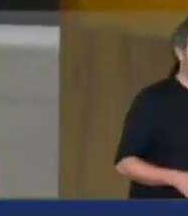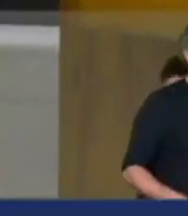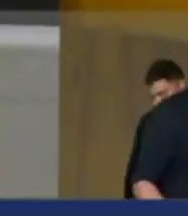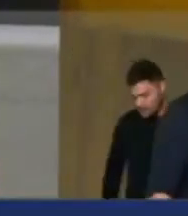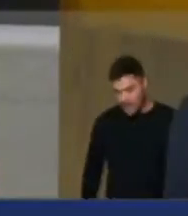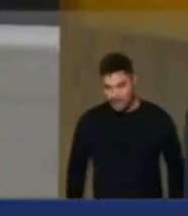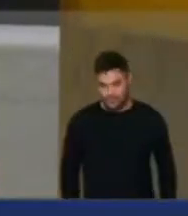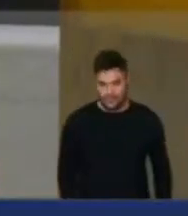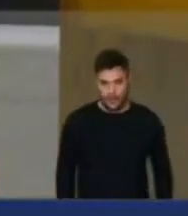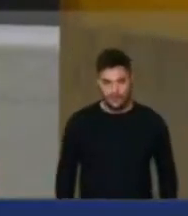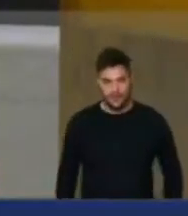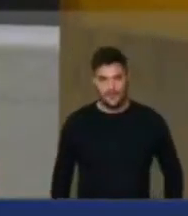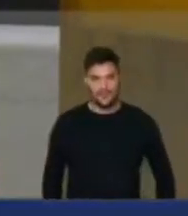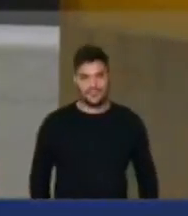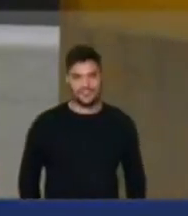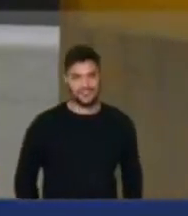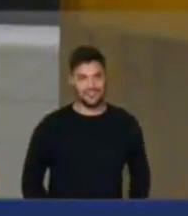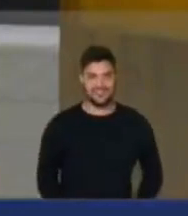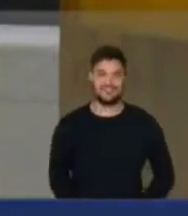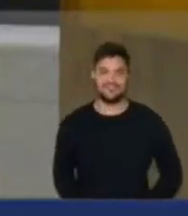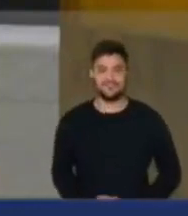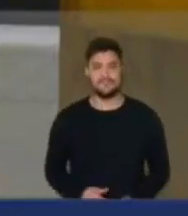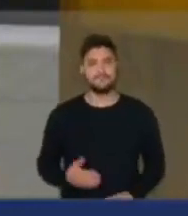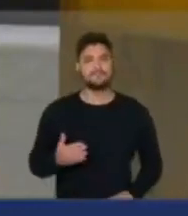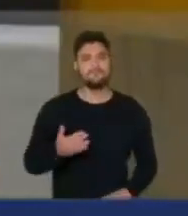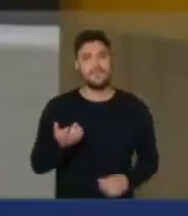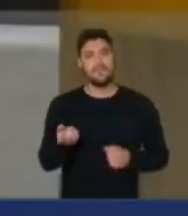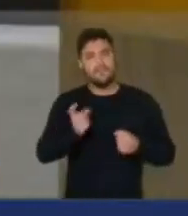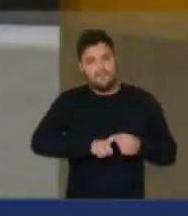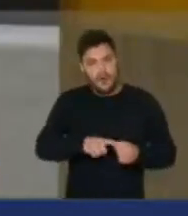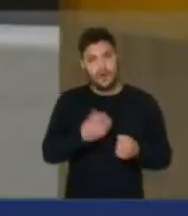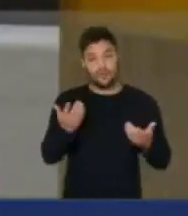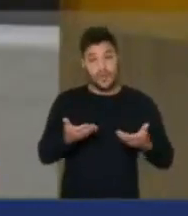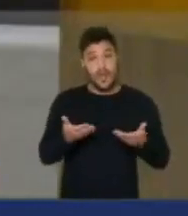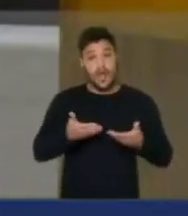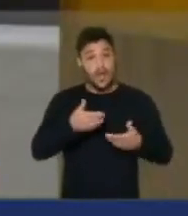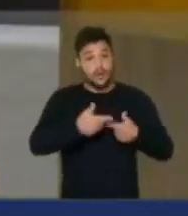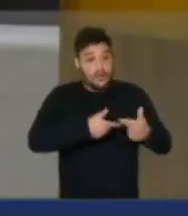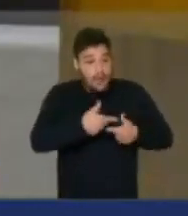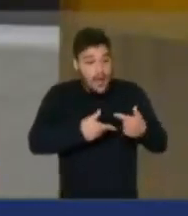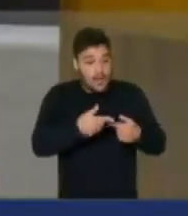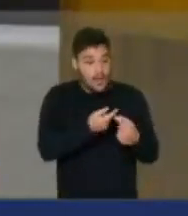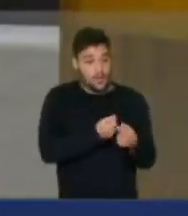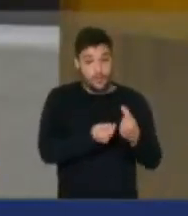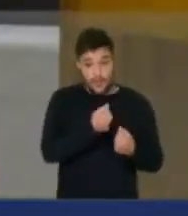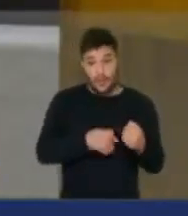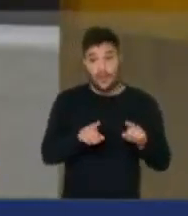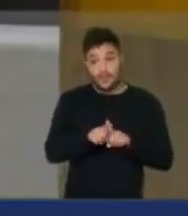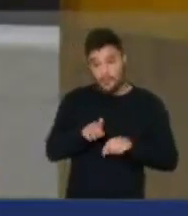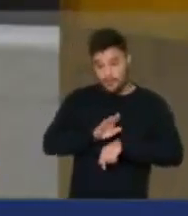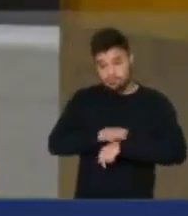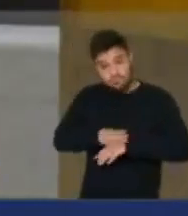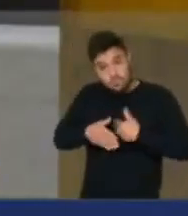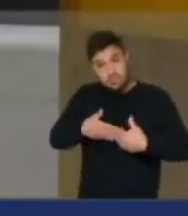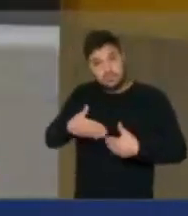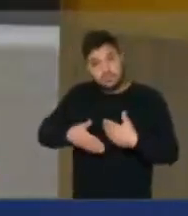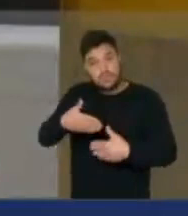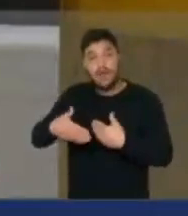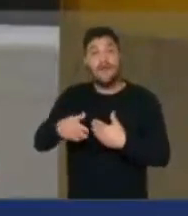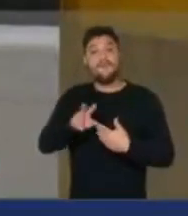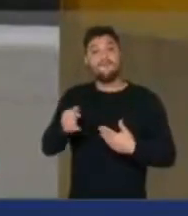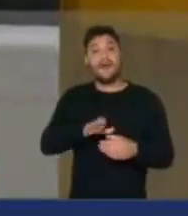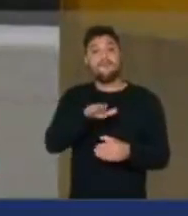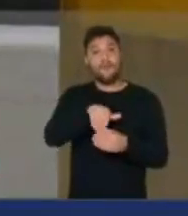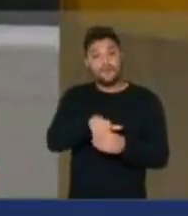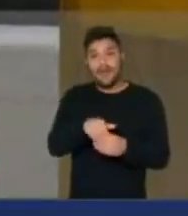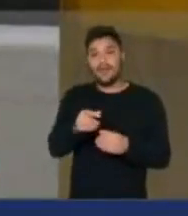investimento público, seja adequada nesse momento para que a gente retome a aceleração da atividade econômica e, pouco a pouco, a médio prazo, a